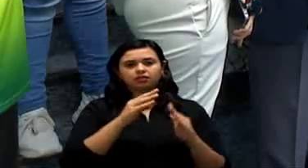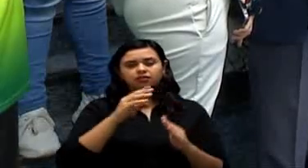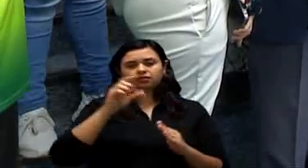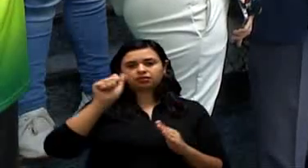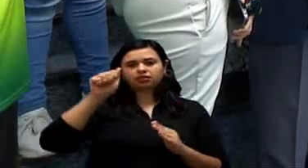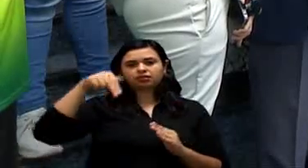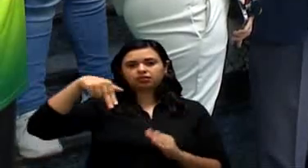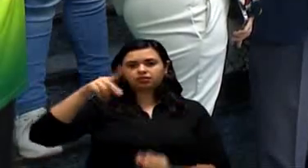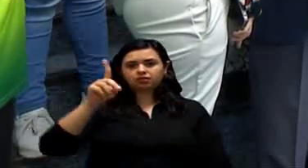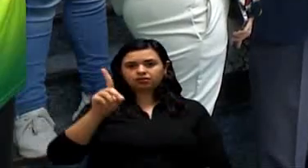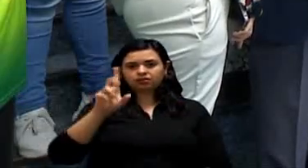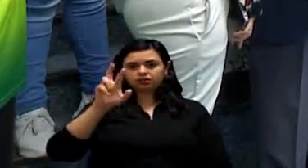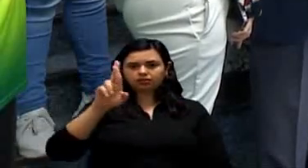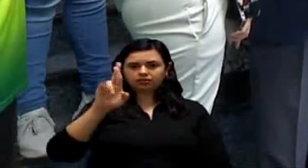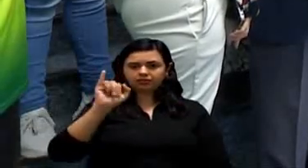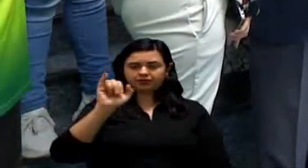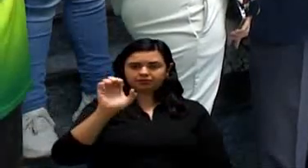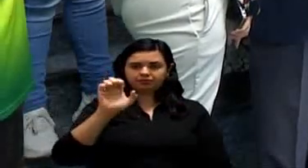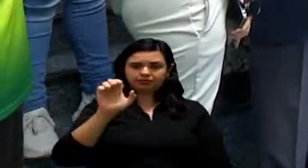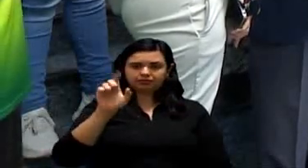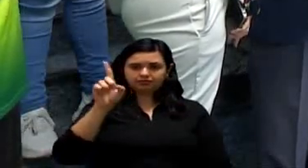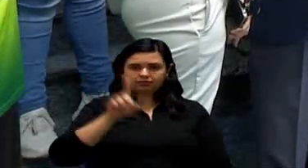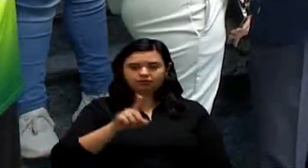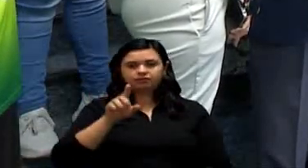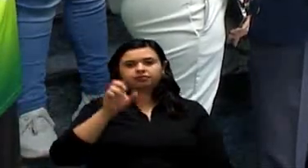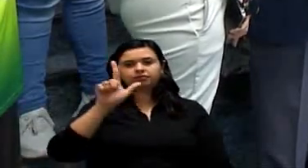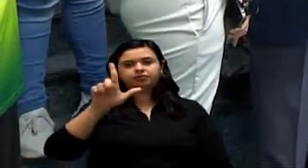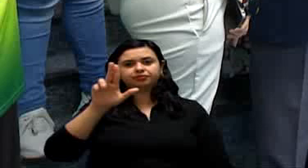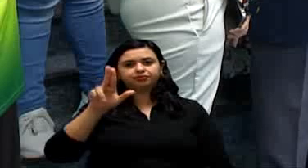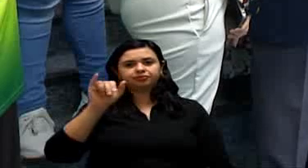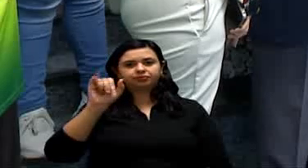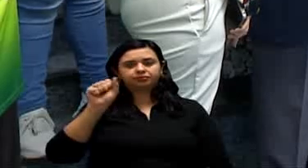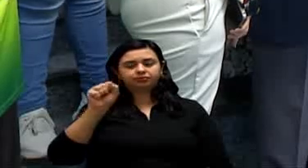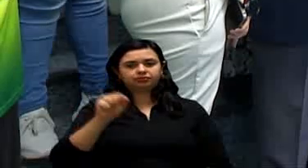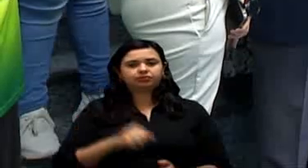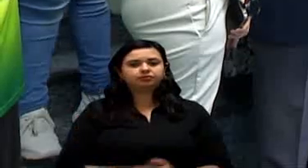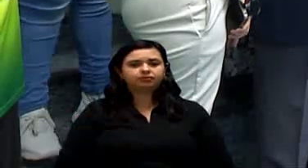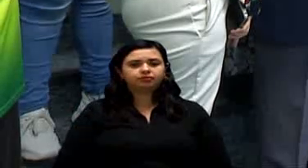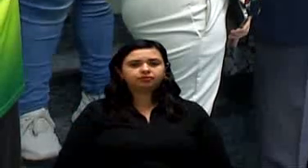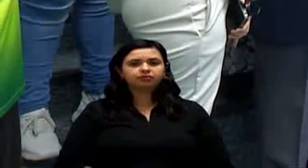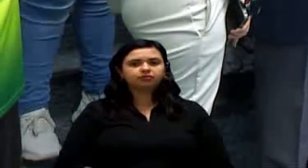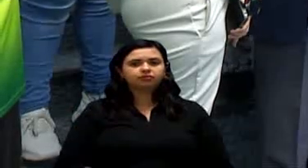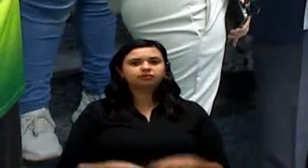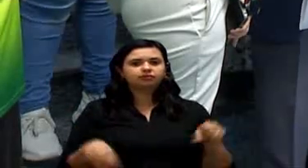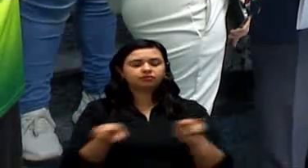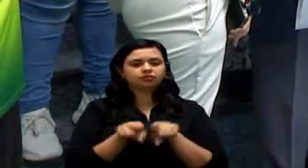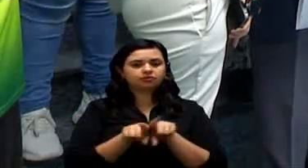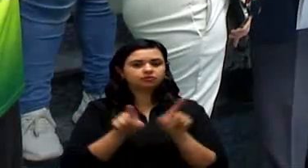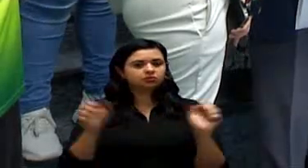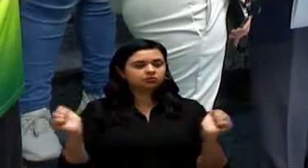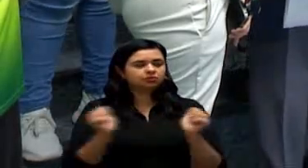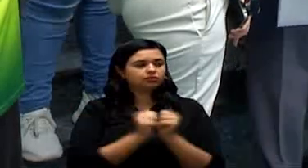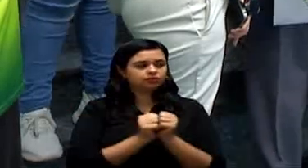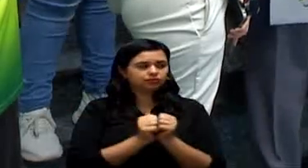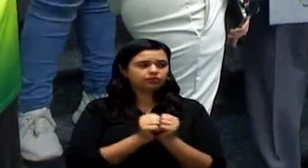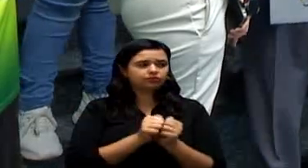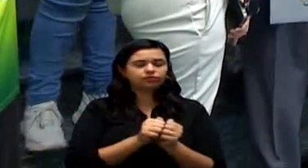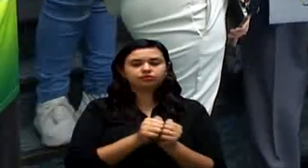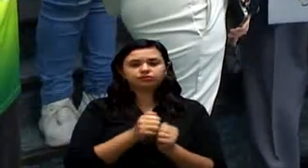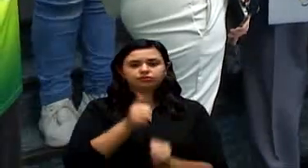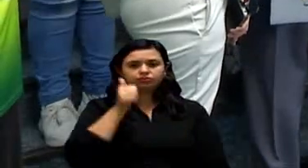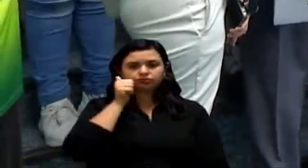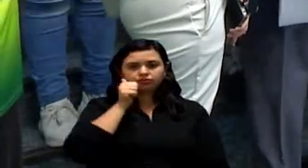área Bernardes e Vereador João Donizete a devido homenagem juntamente também com a senhora Luciana Suemi